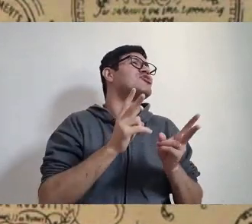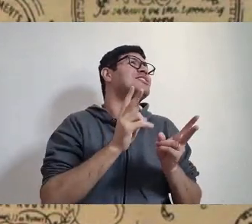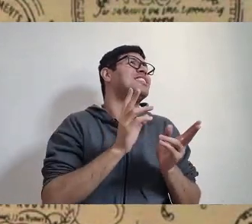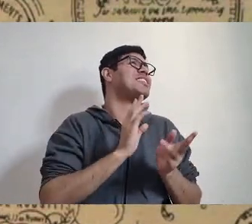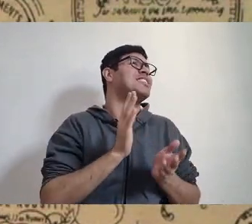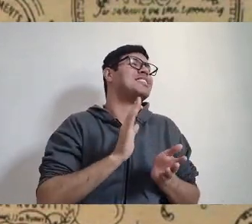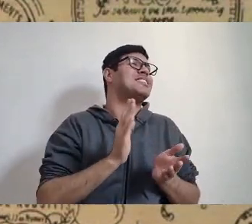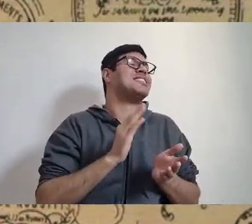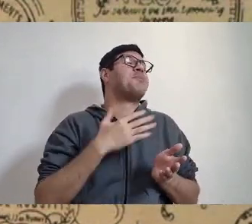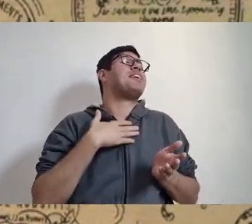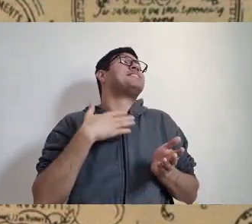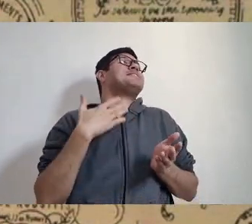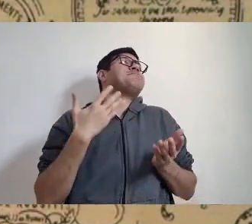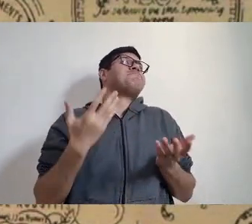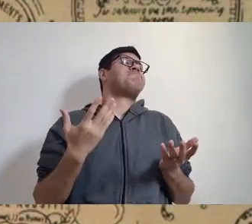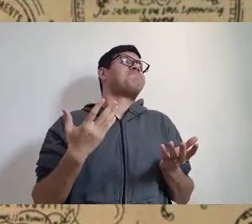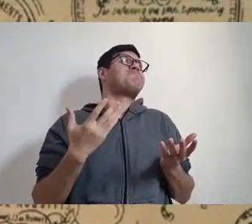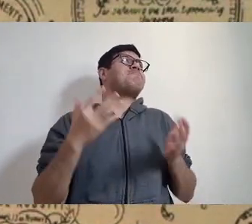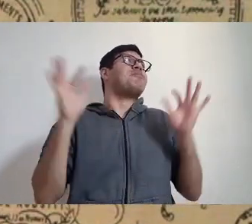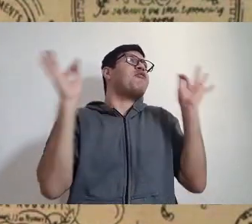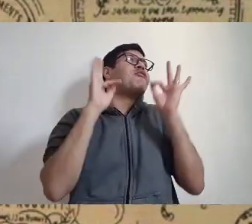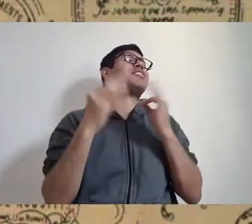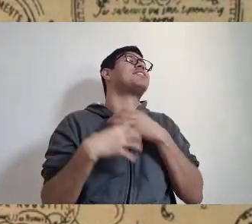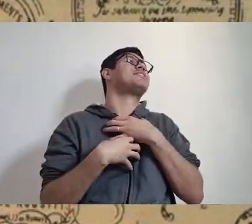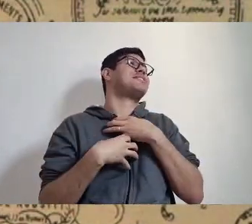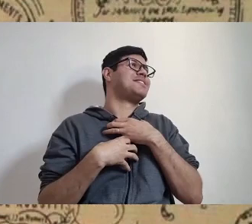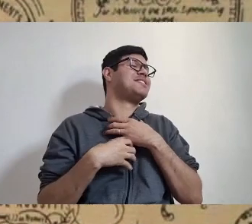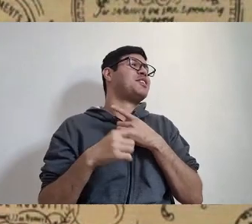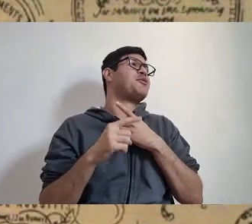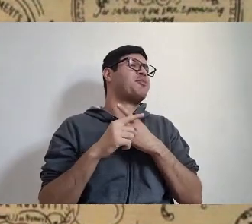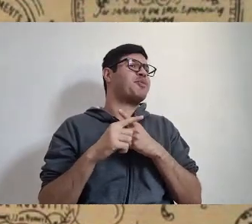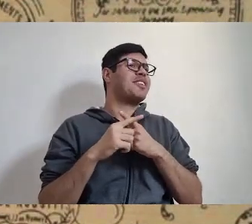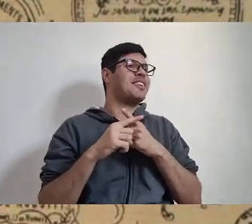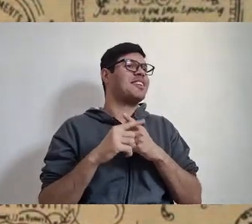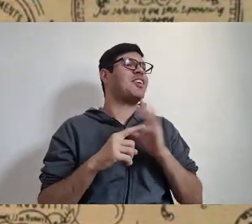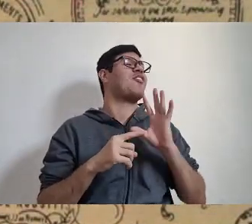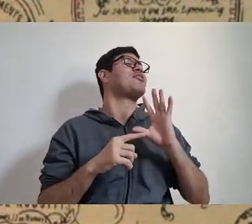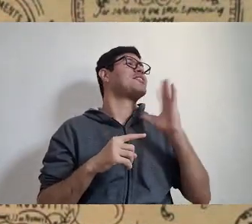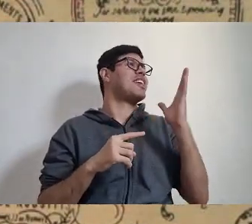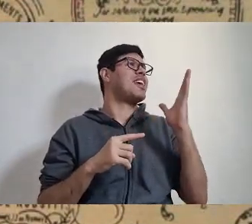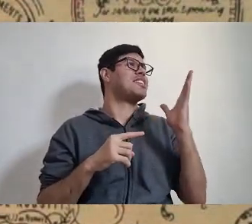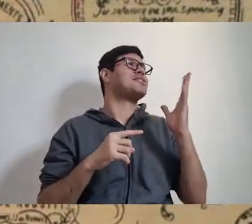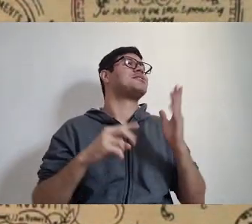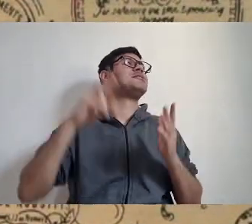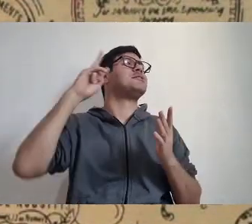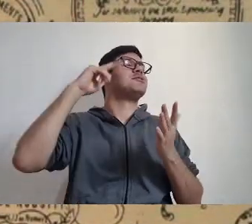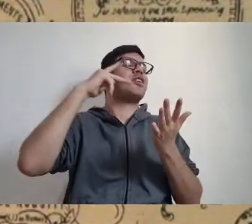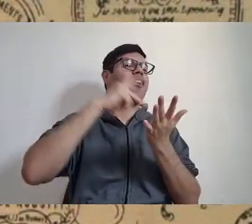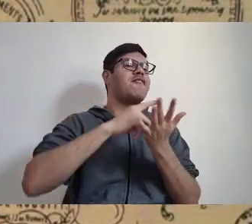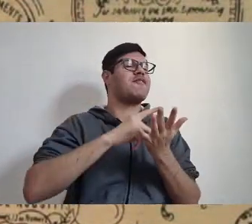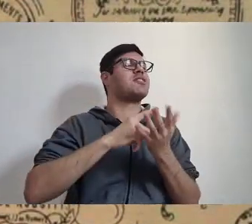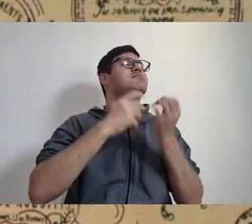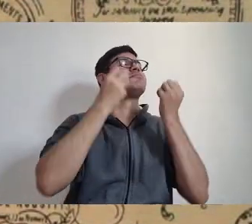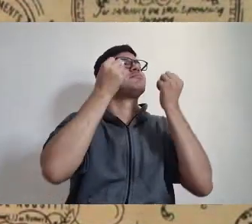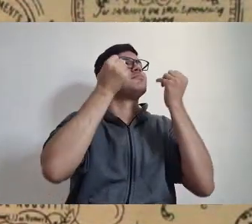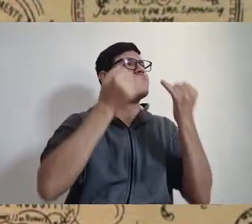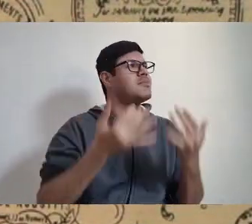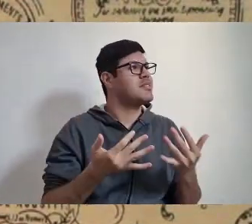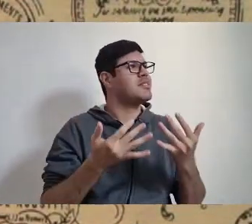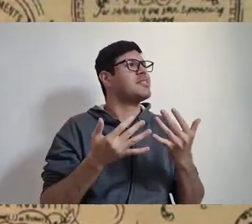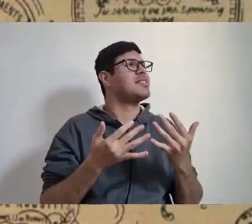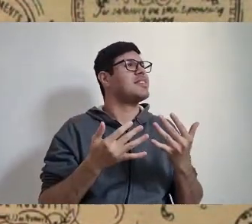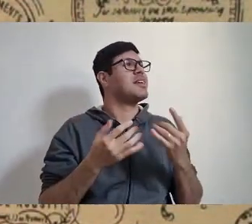mas é tão importante a gente ficar feliz por isso, porque realmente é o que você disse, a gente está fazendo história, né? E a gente tem que buscar sempre uma